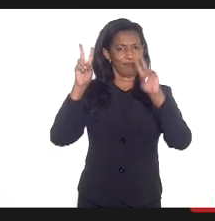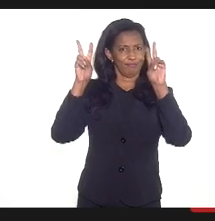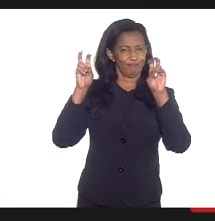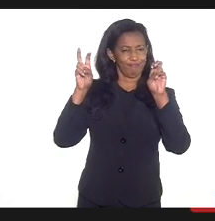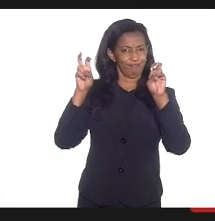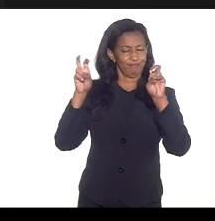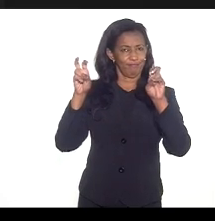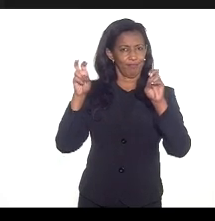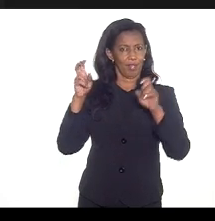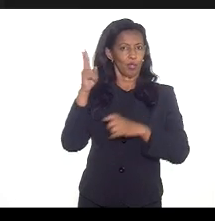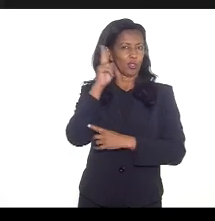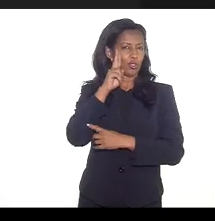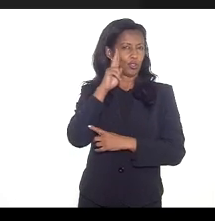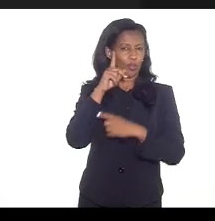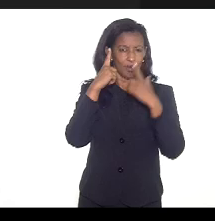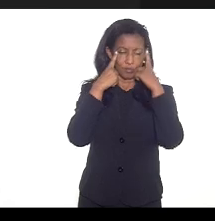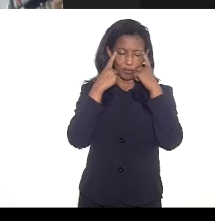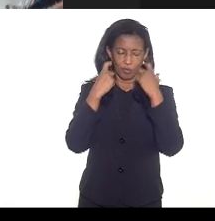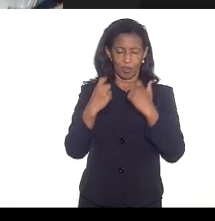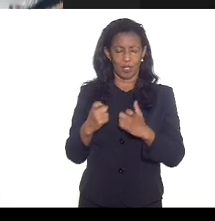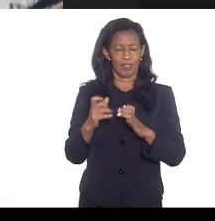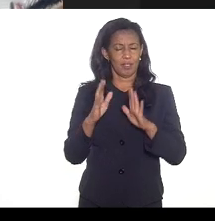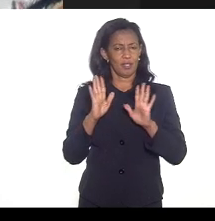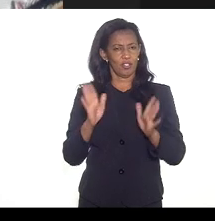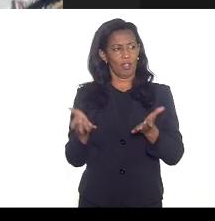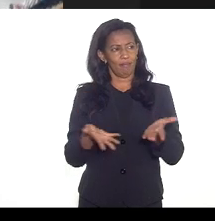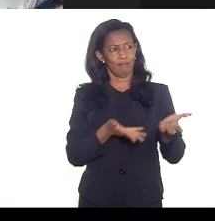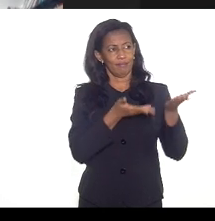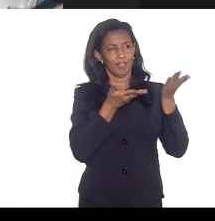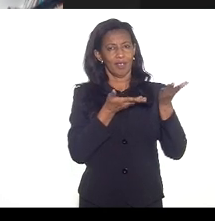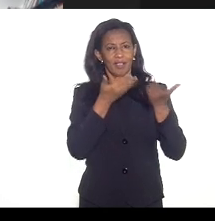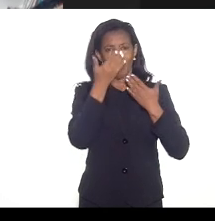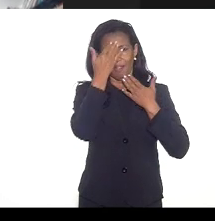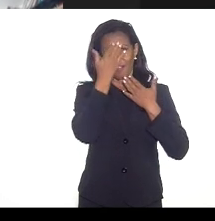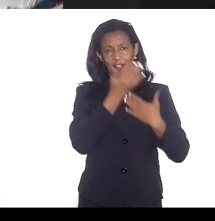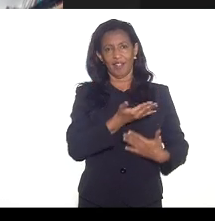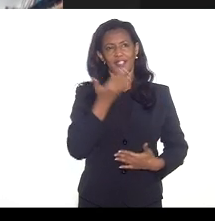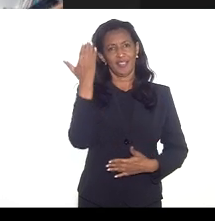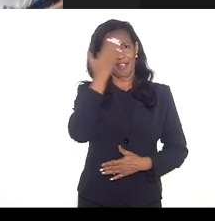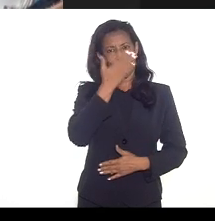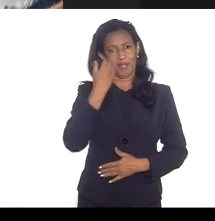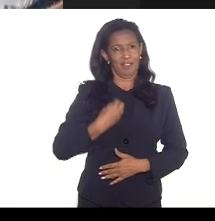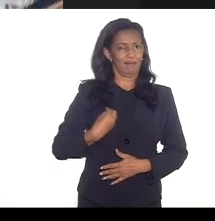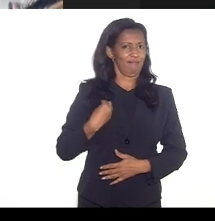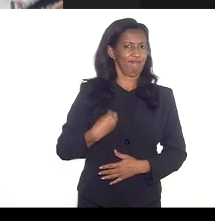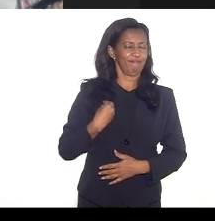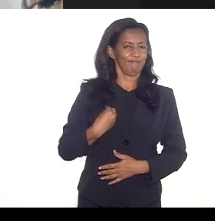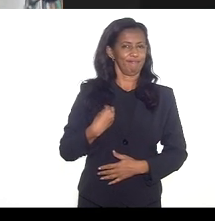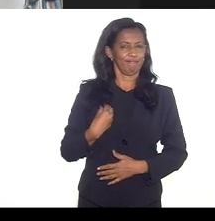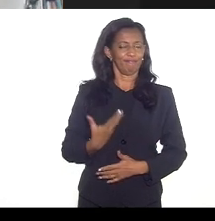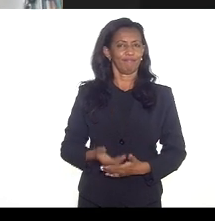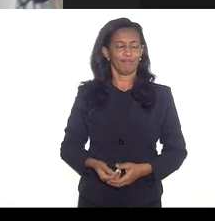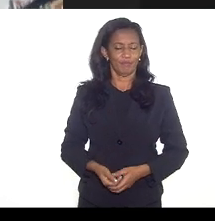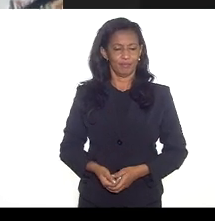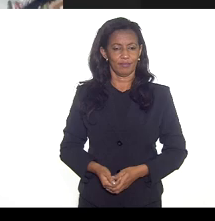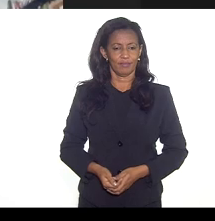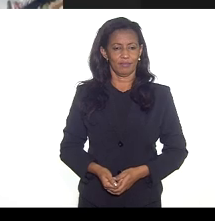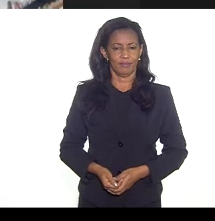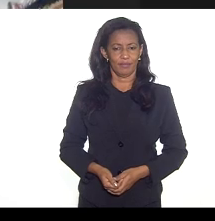passar a palavra e vamos já agradecer a presença do Dr. Wagner aqui presente com a